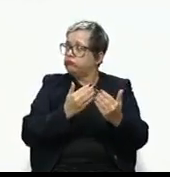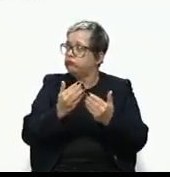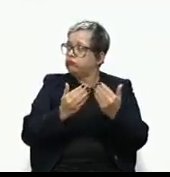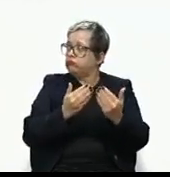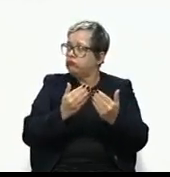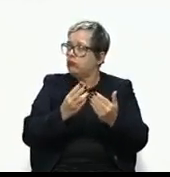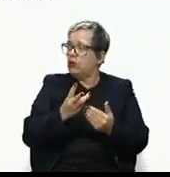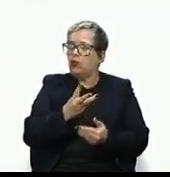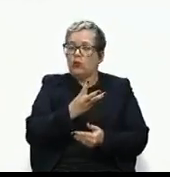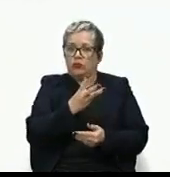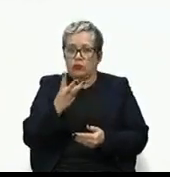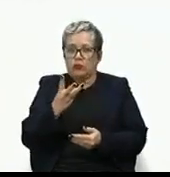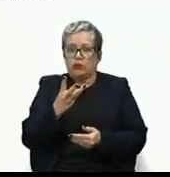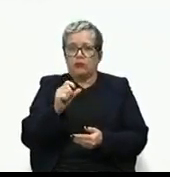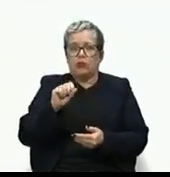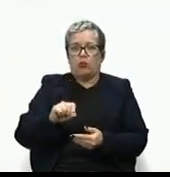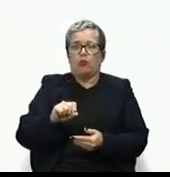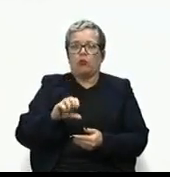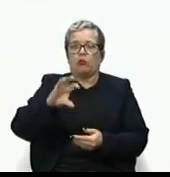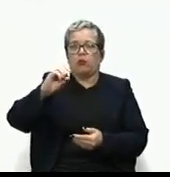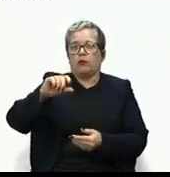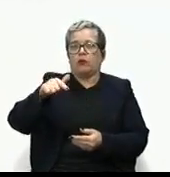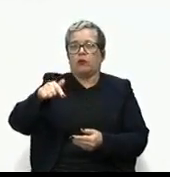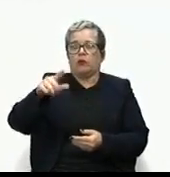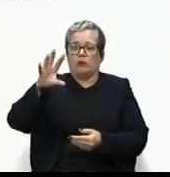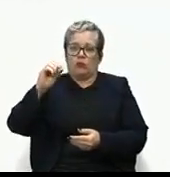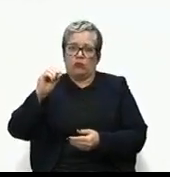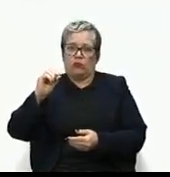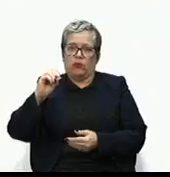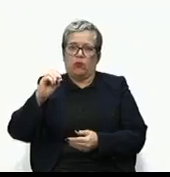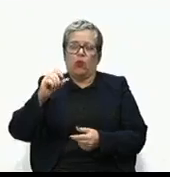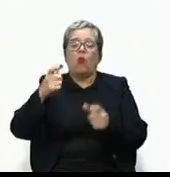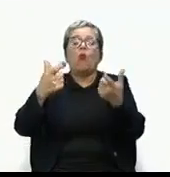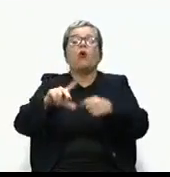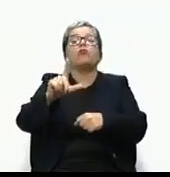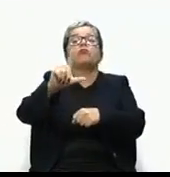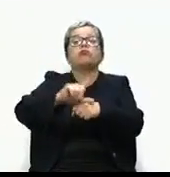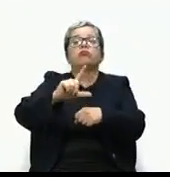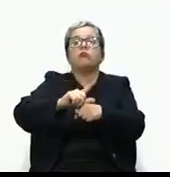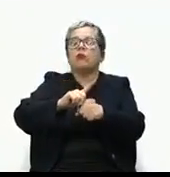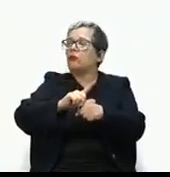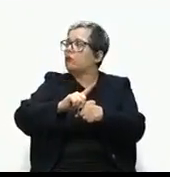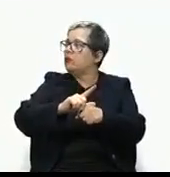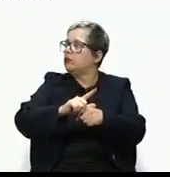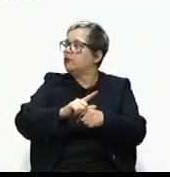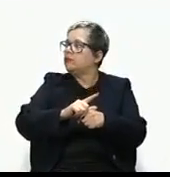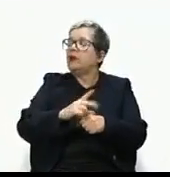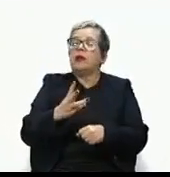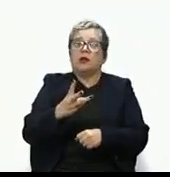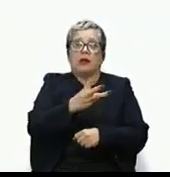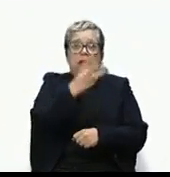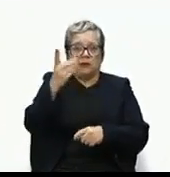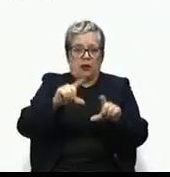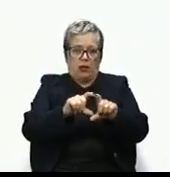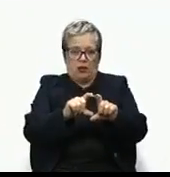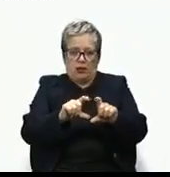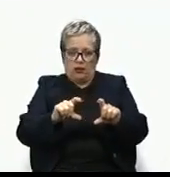o 3.070, ele está na 3ª